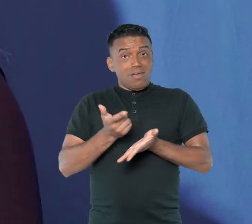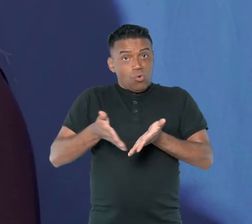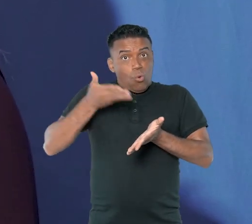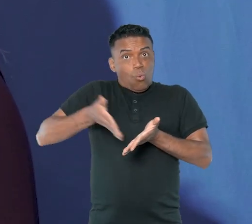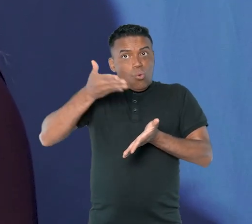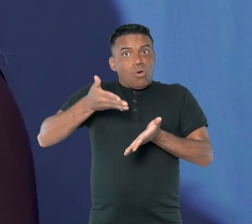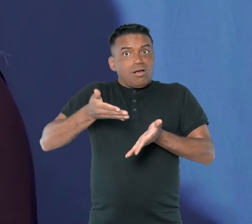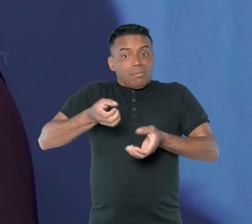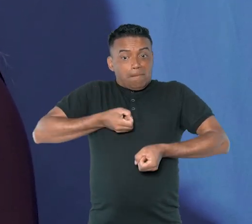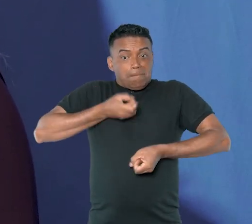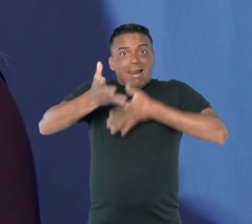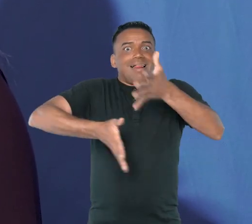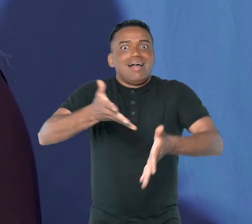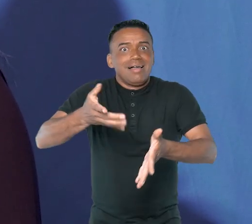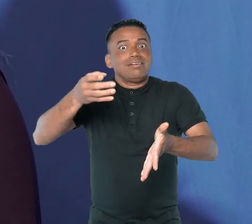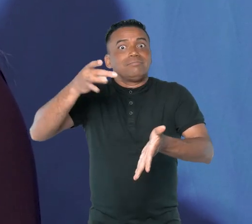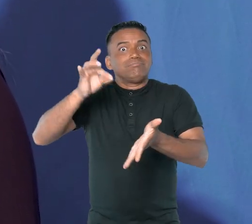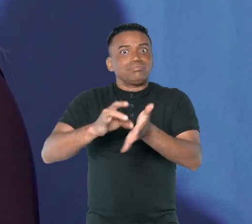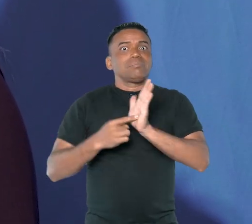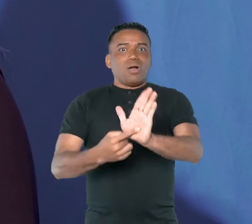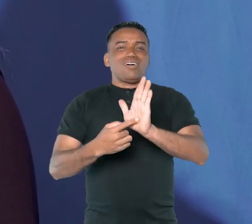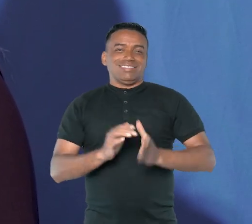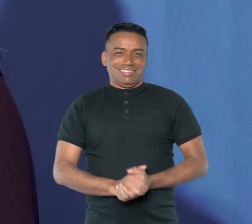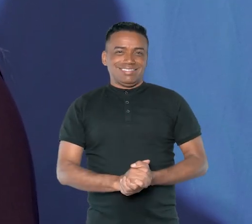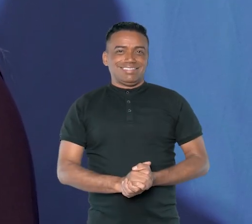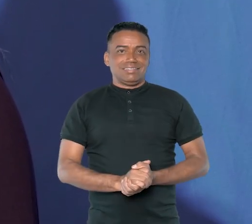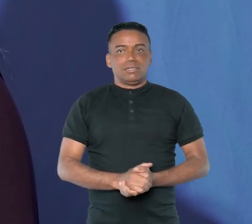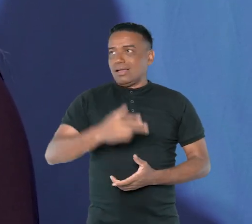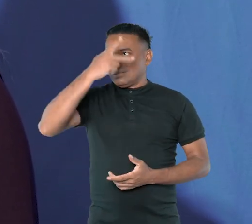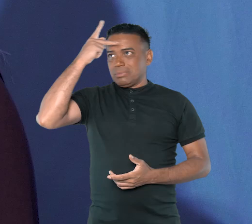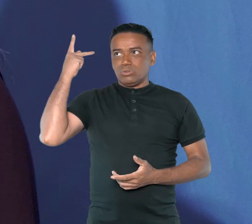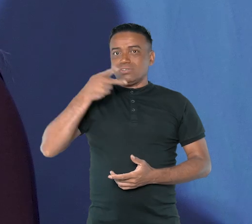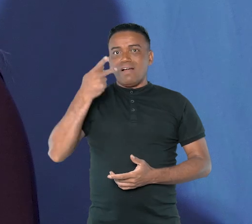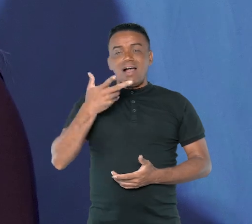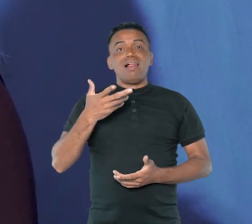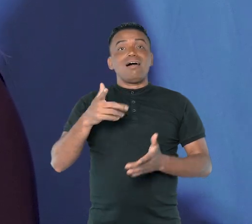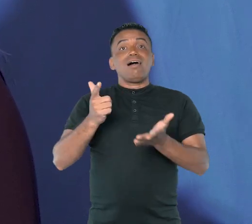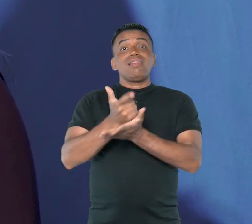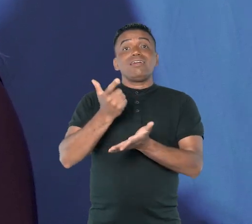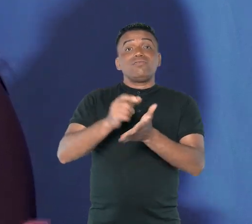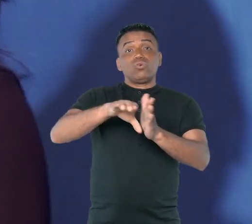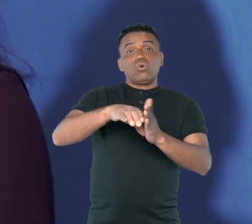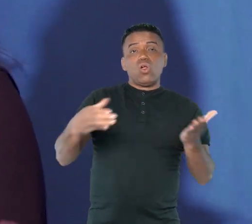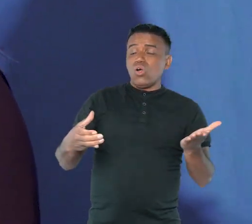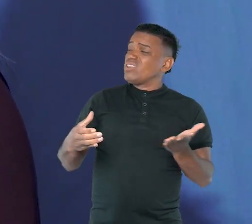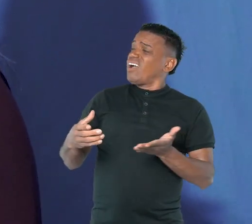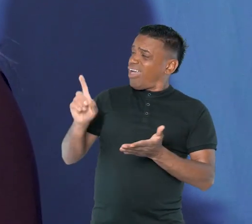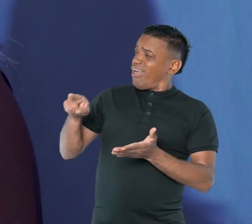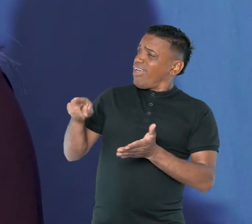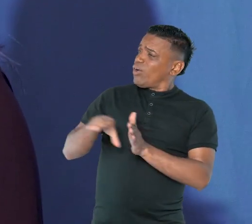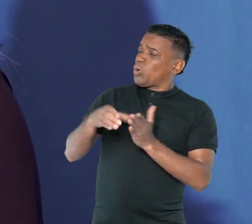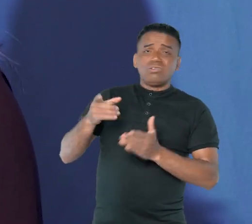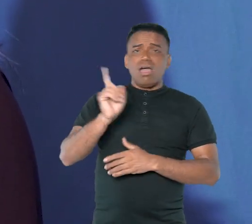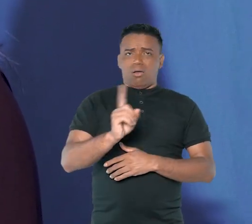se manifesta, se revela. Então, quando as pessoas falam um livro de crônicas, alguns leitores sempre falam, são crônicas. Eu não